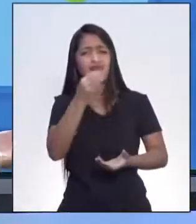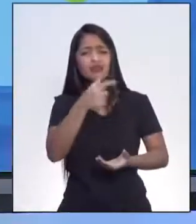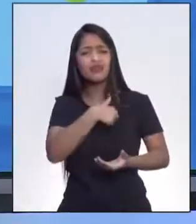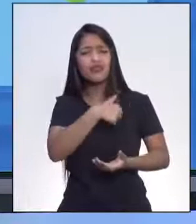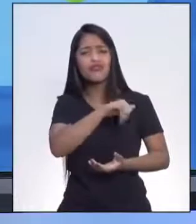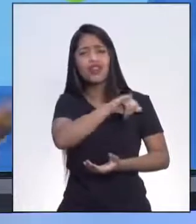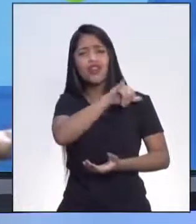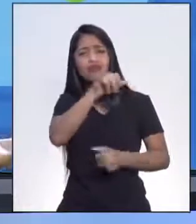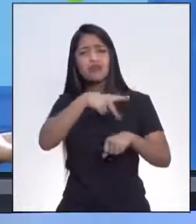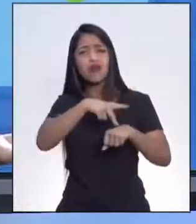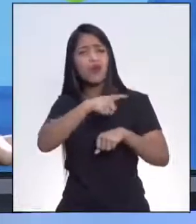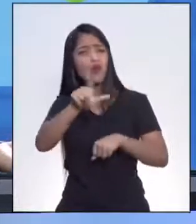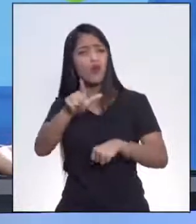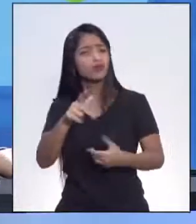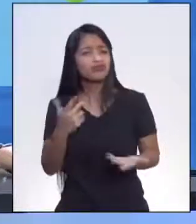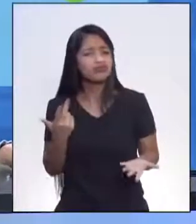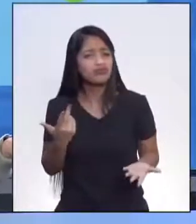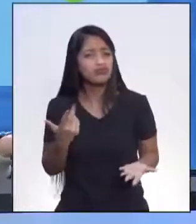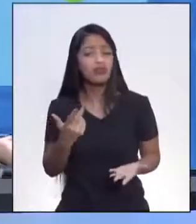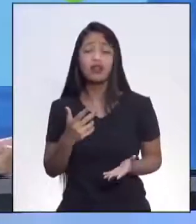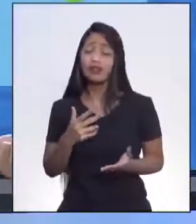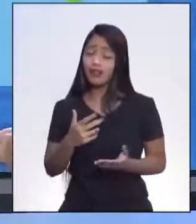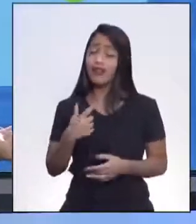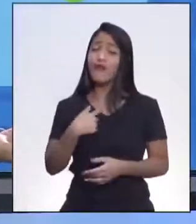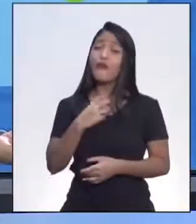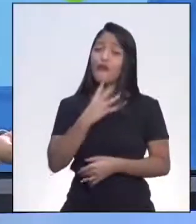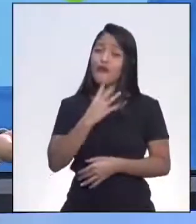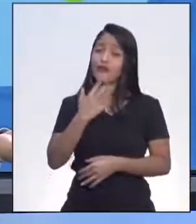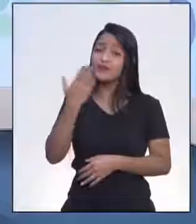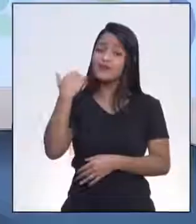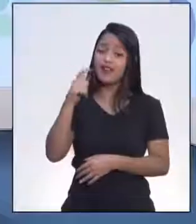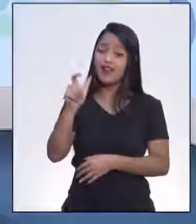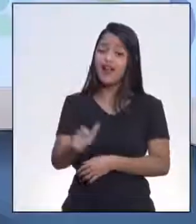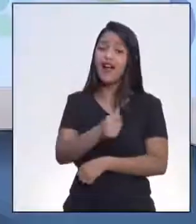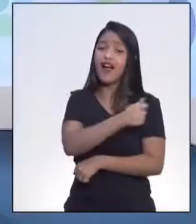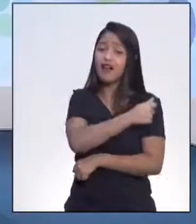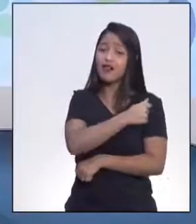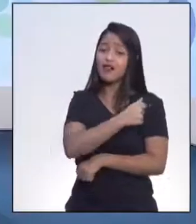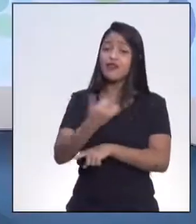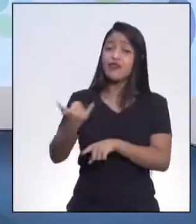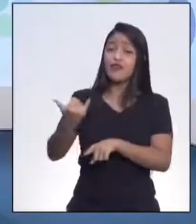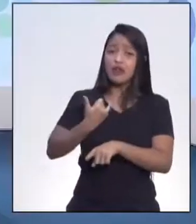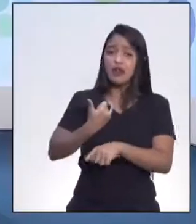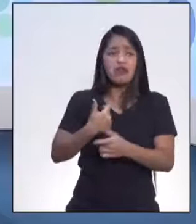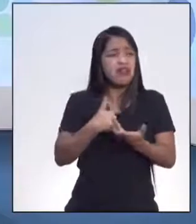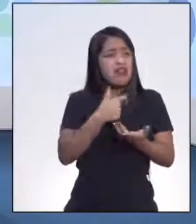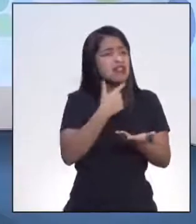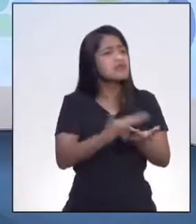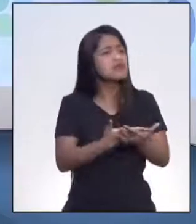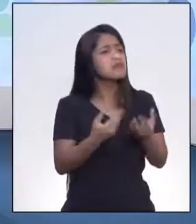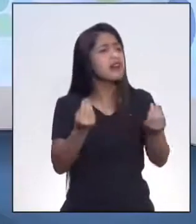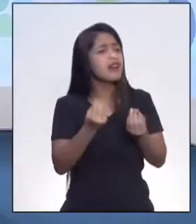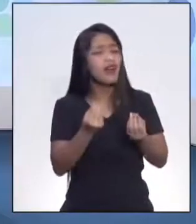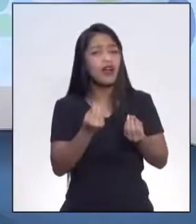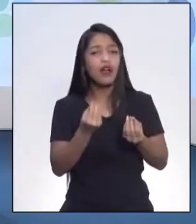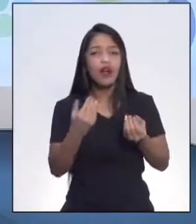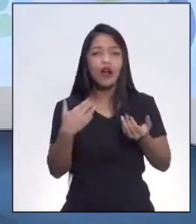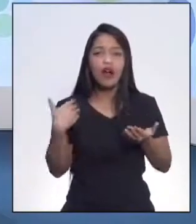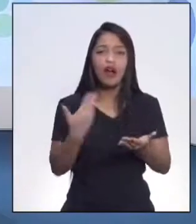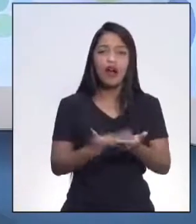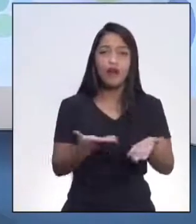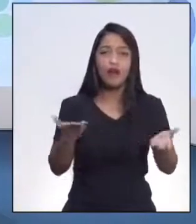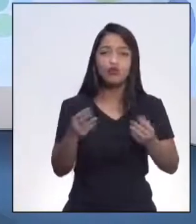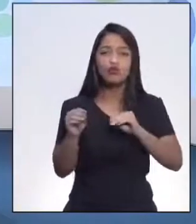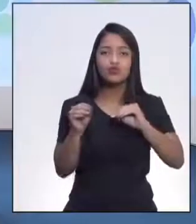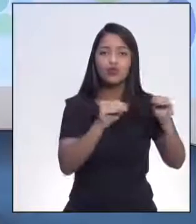Gente, eu conheço um aluno que falou a mesma frase e hoje mora no exterior. Eu tenho vários assim né? também. Então, e não precisa sair do